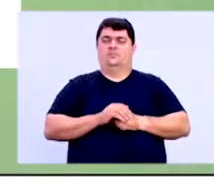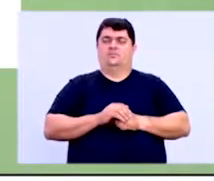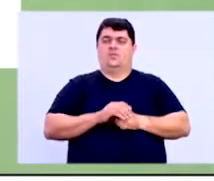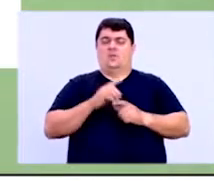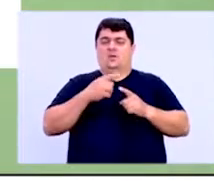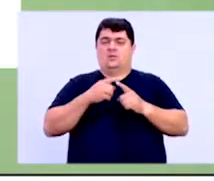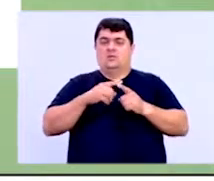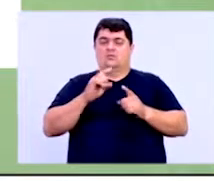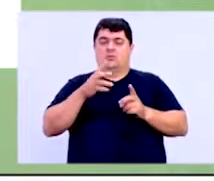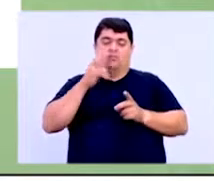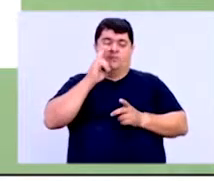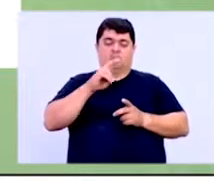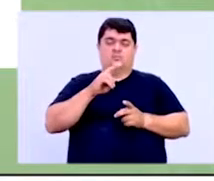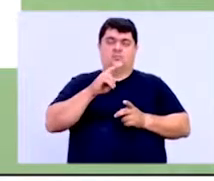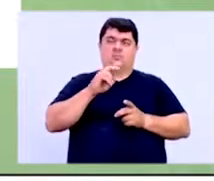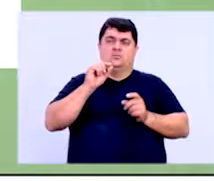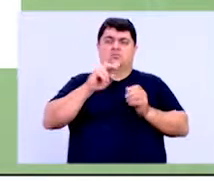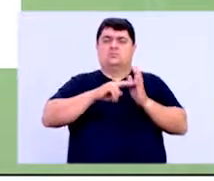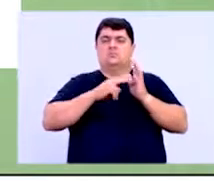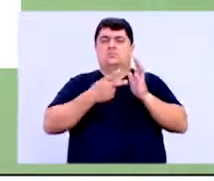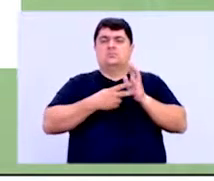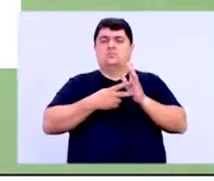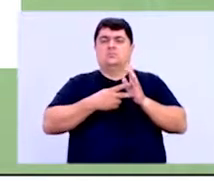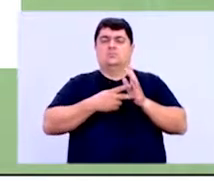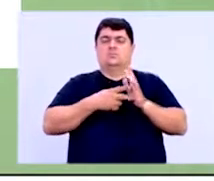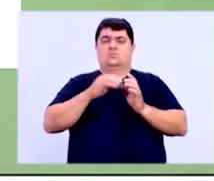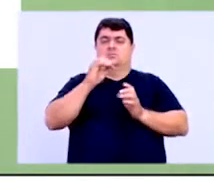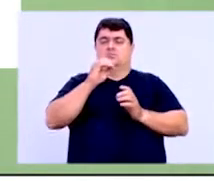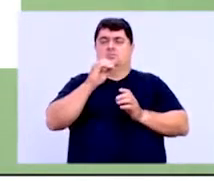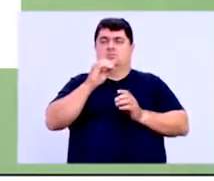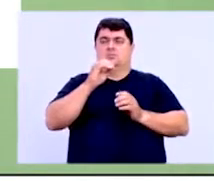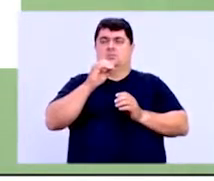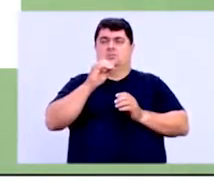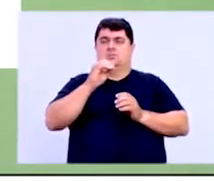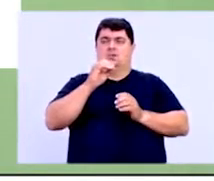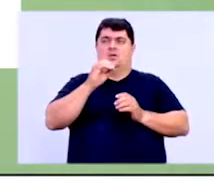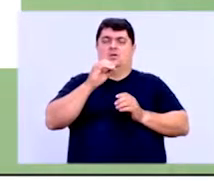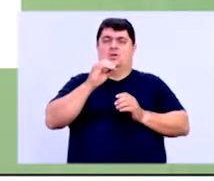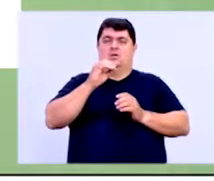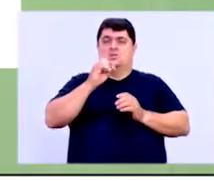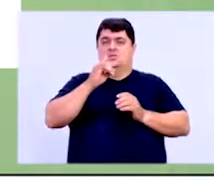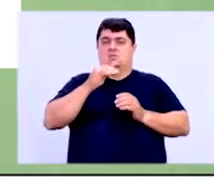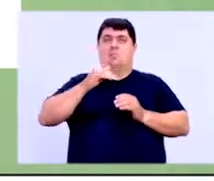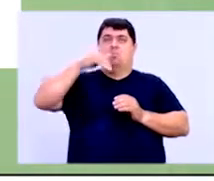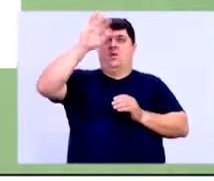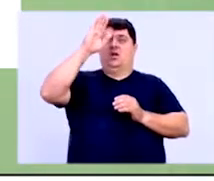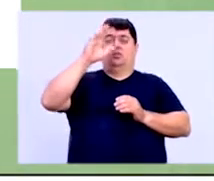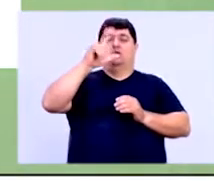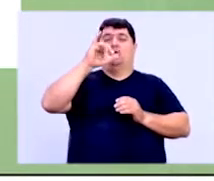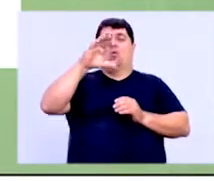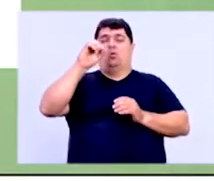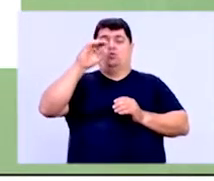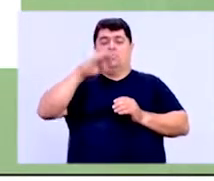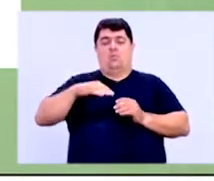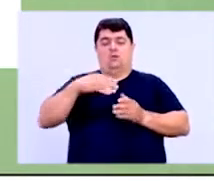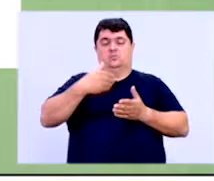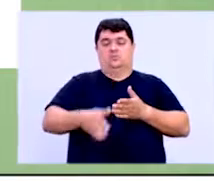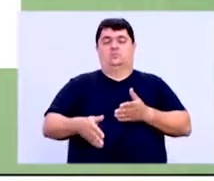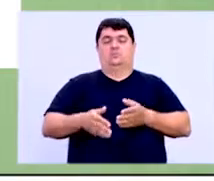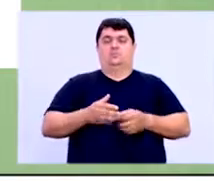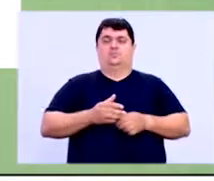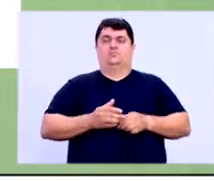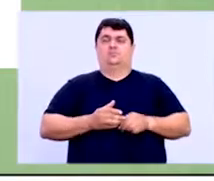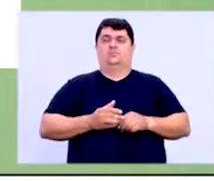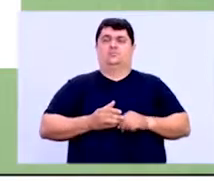bater em cima mais um pouco. O que significa? Ponto zero. Acima do ponto de equilíbrio, lucro. Abaixo,